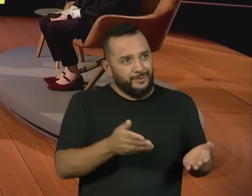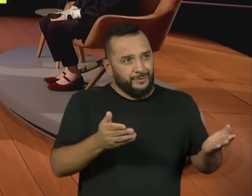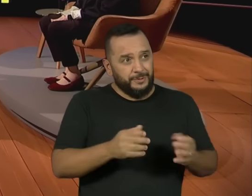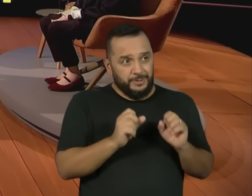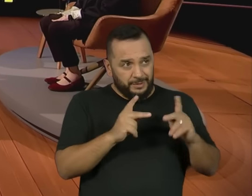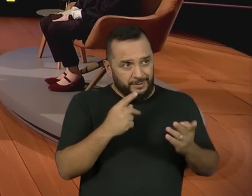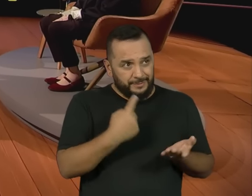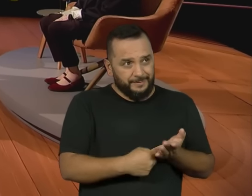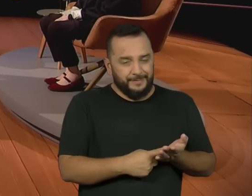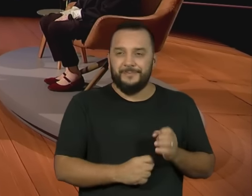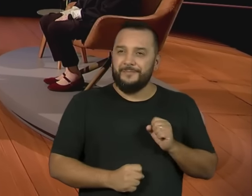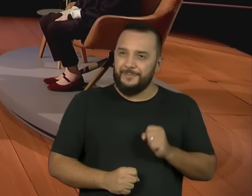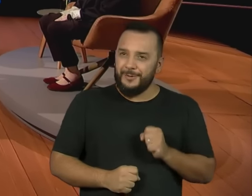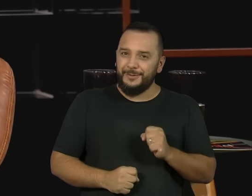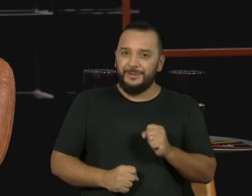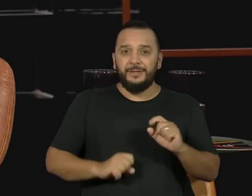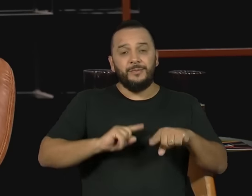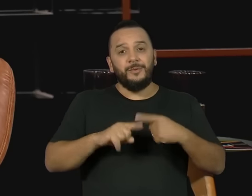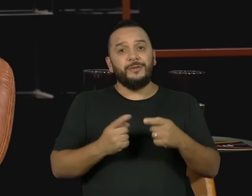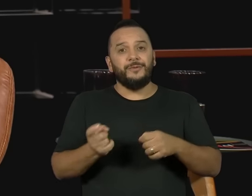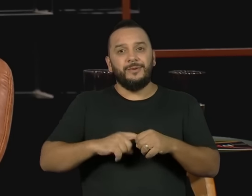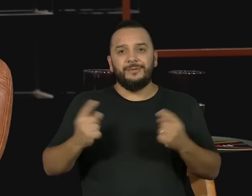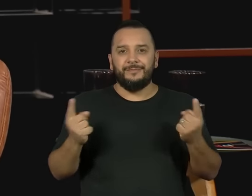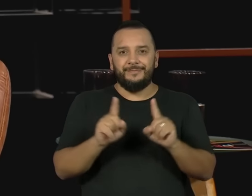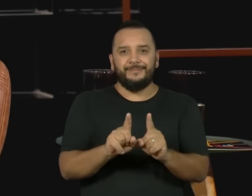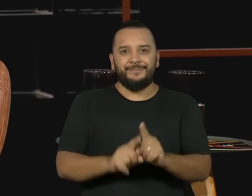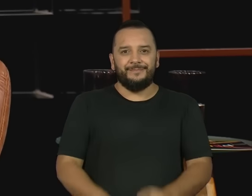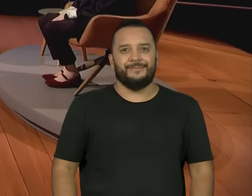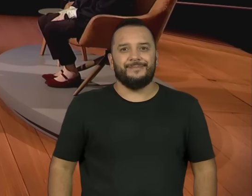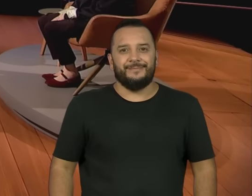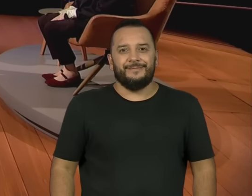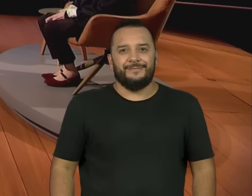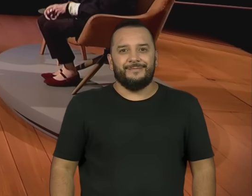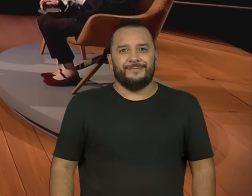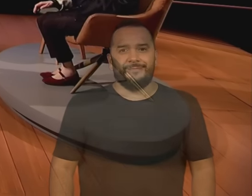ser? Pode. Voltamos já com o Persona.